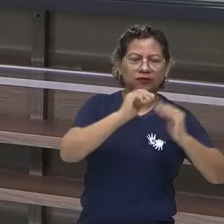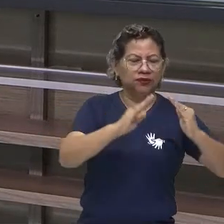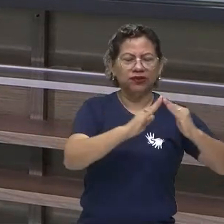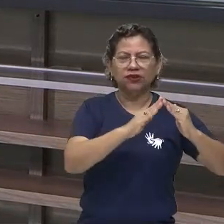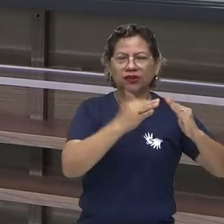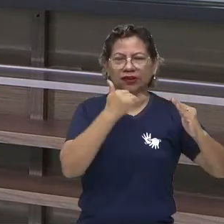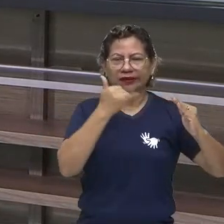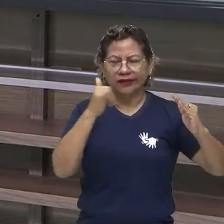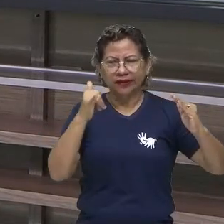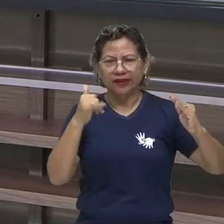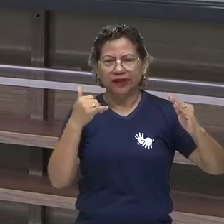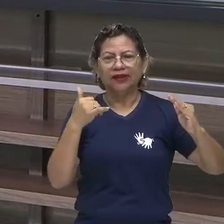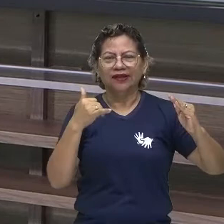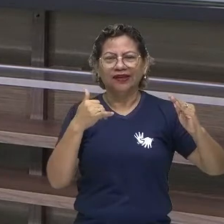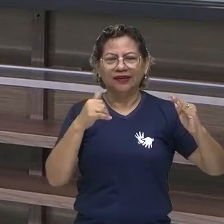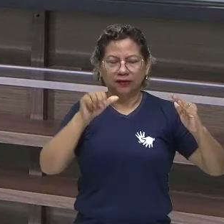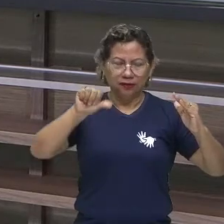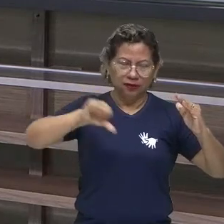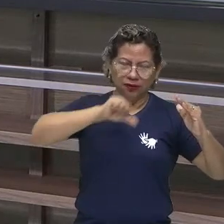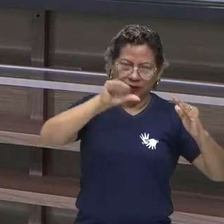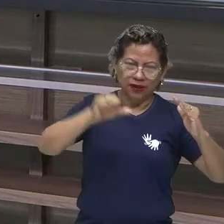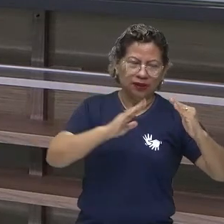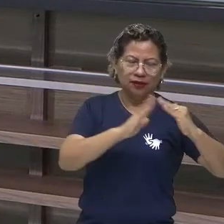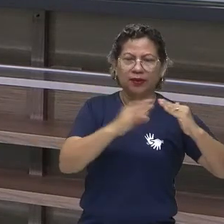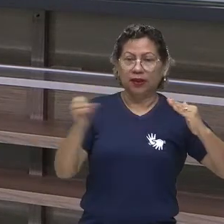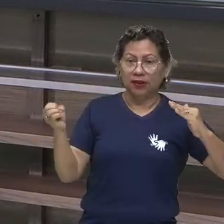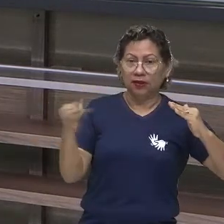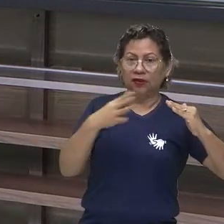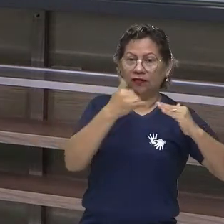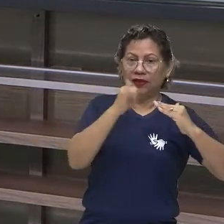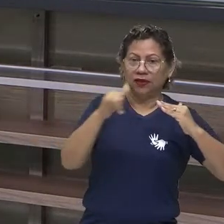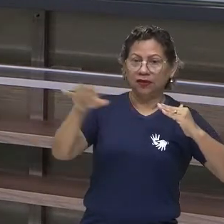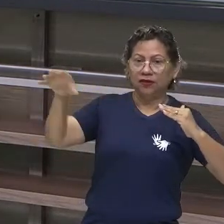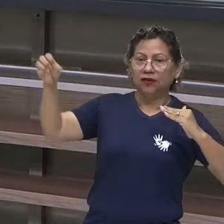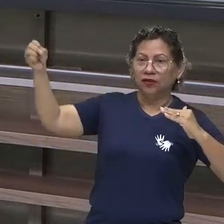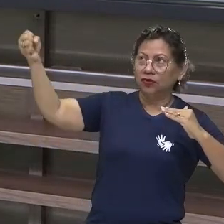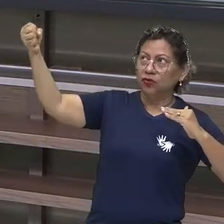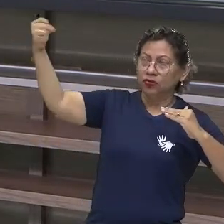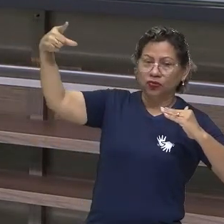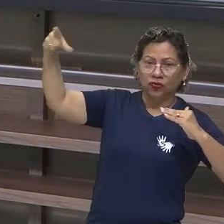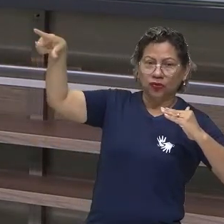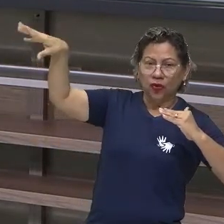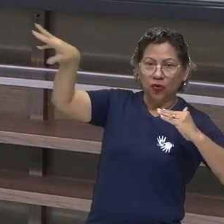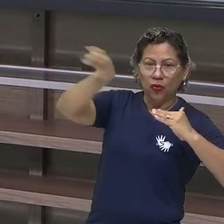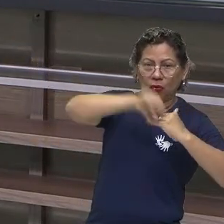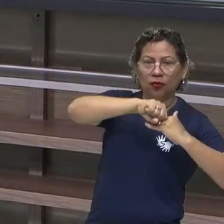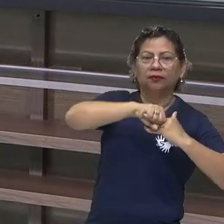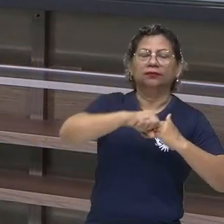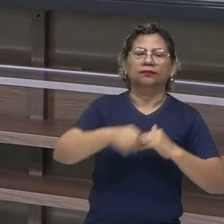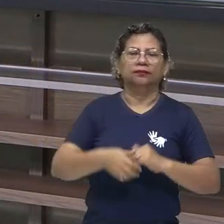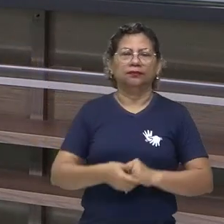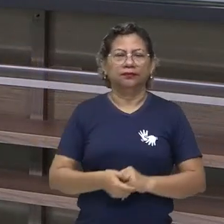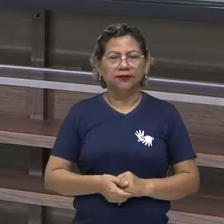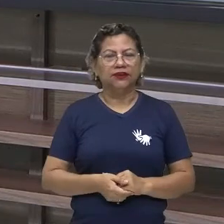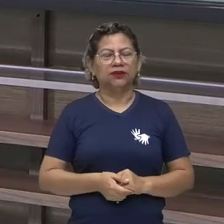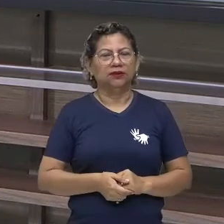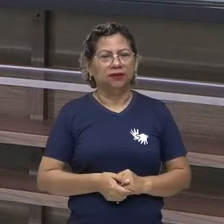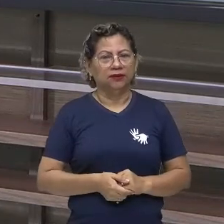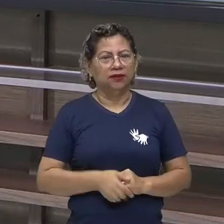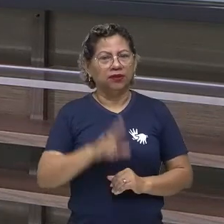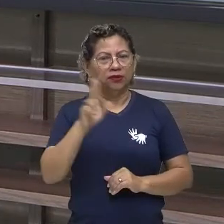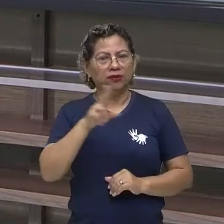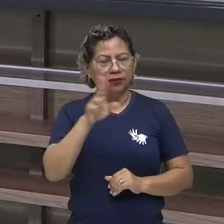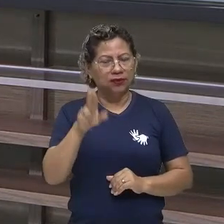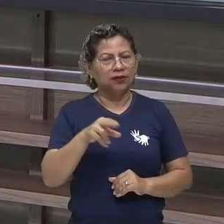vem para a nossa casa. A gente pode utilizar essa placa solar, obtendo ali a energia do sol e transformando